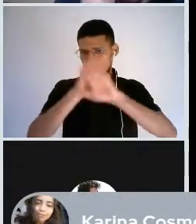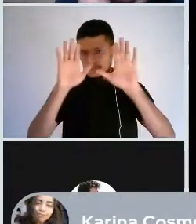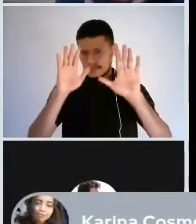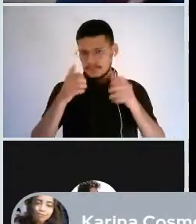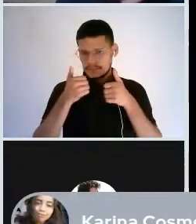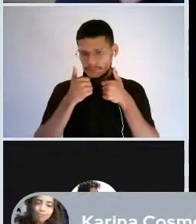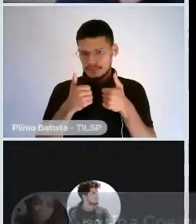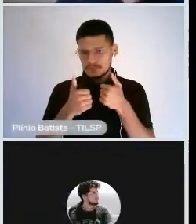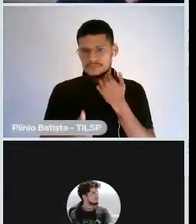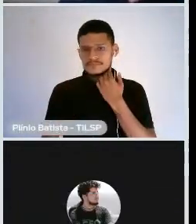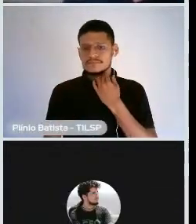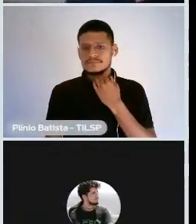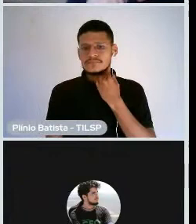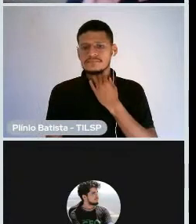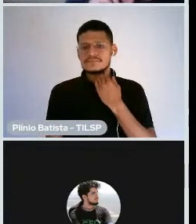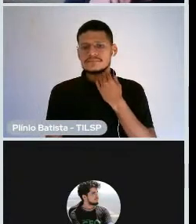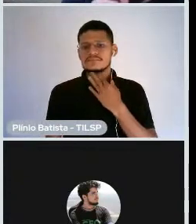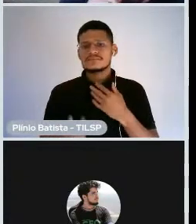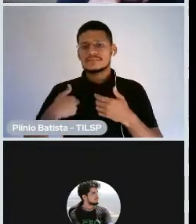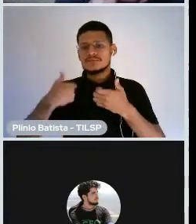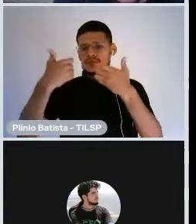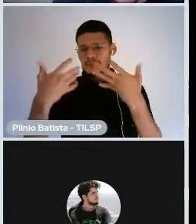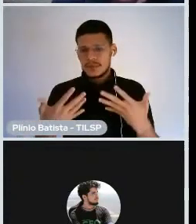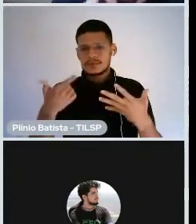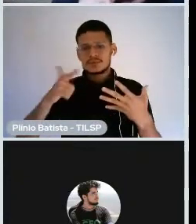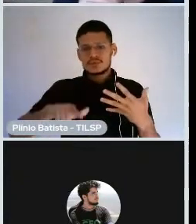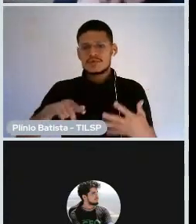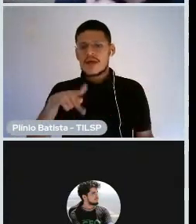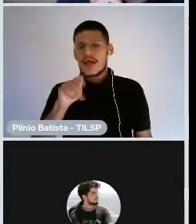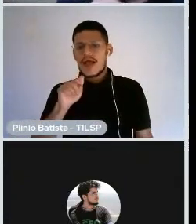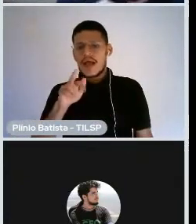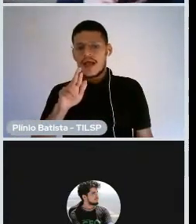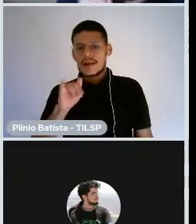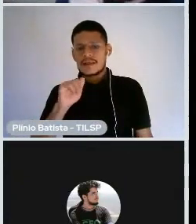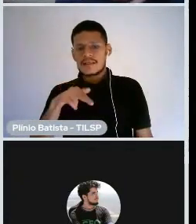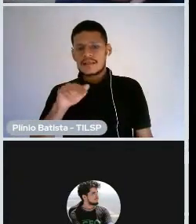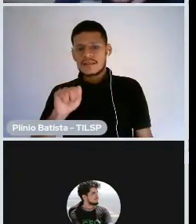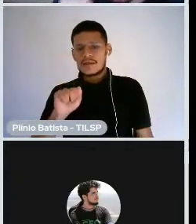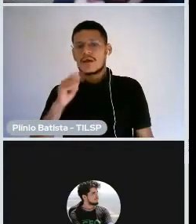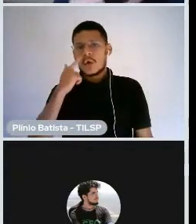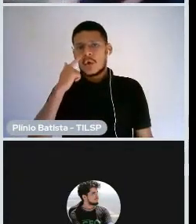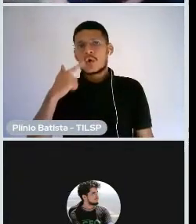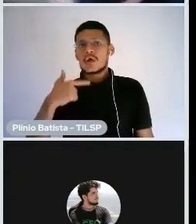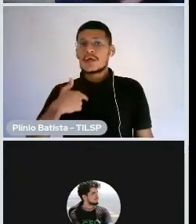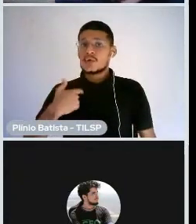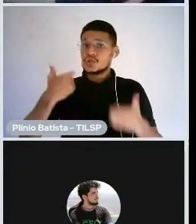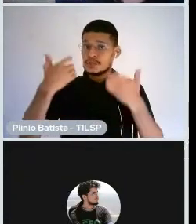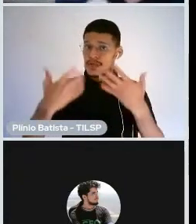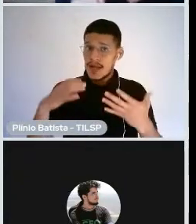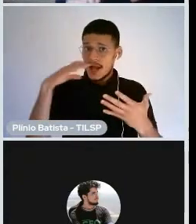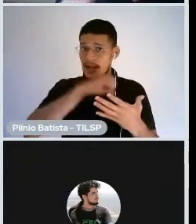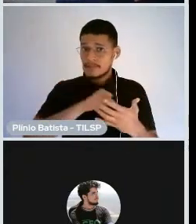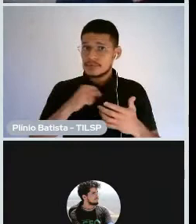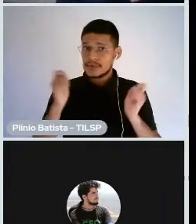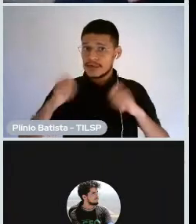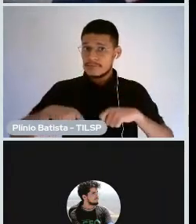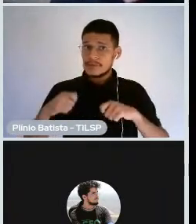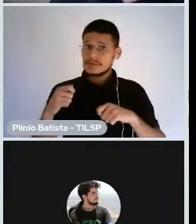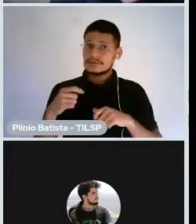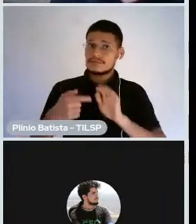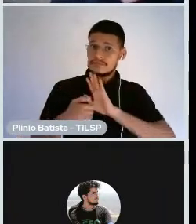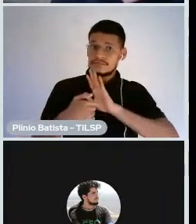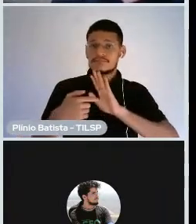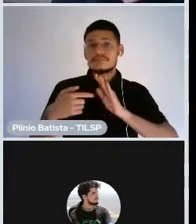Beleza, Karina, eu vou explicar de novo. Só que agora de uma forma um pouquinho mais rápida para a gente não ficar. Para a gente poder avançar um pouquinho, tá?